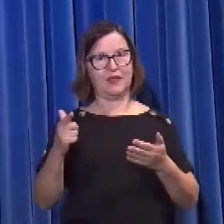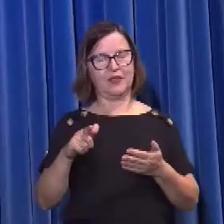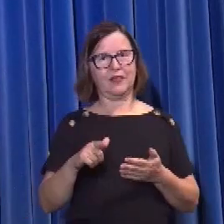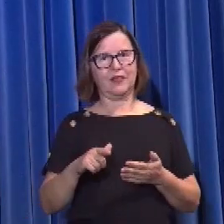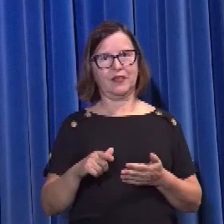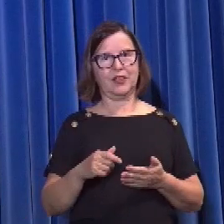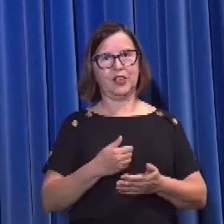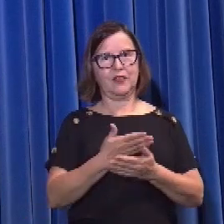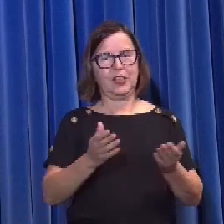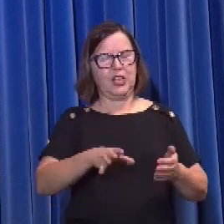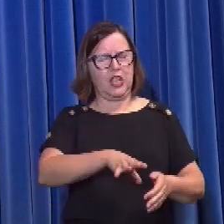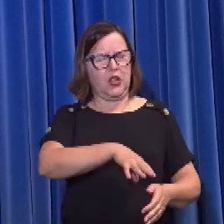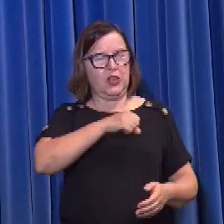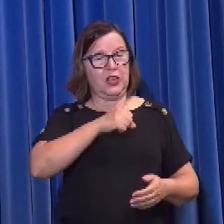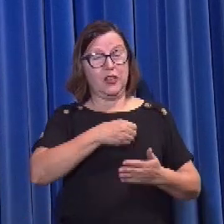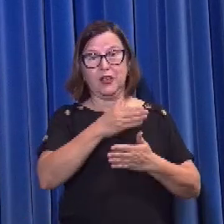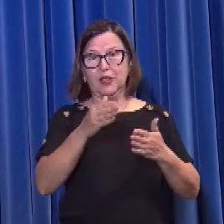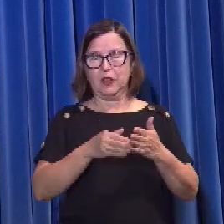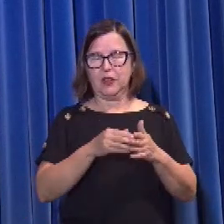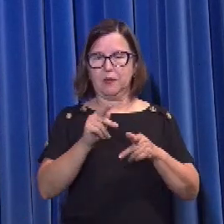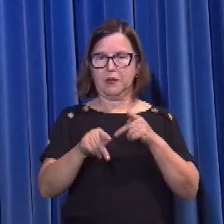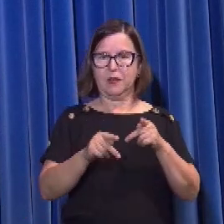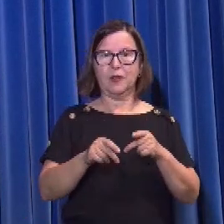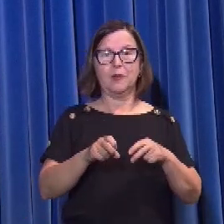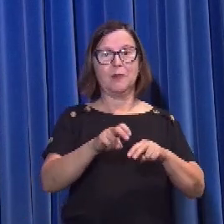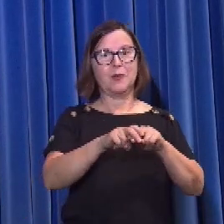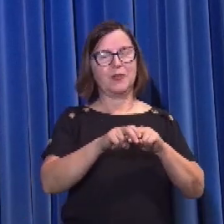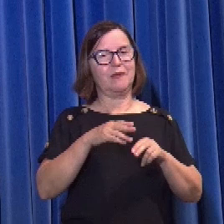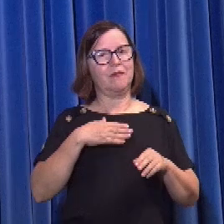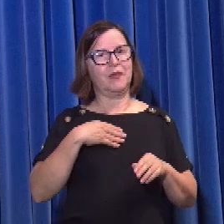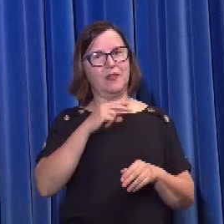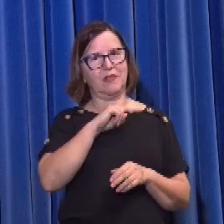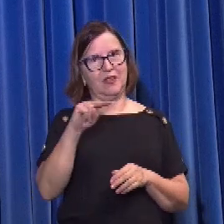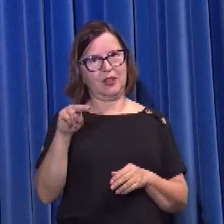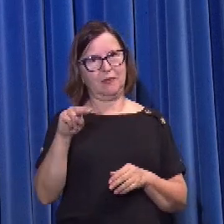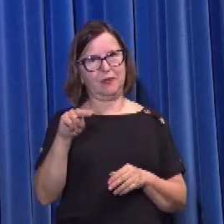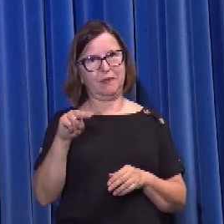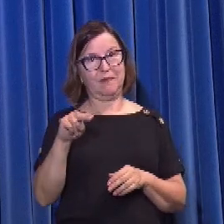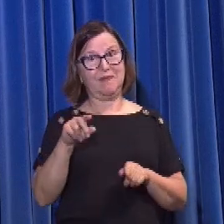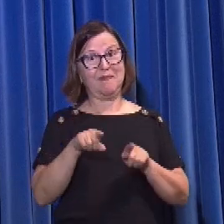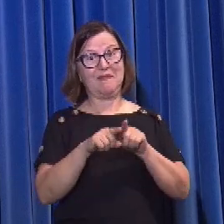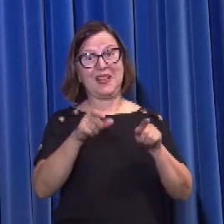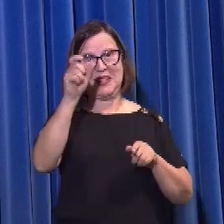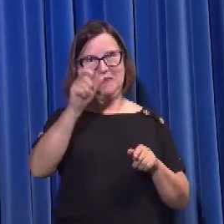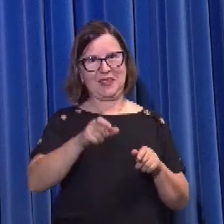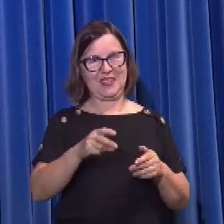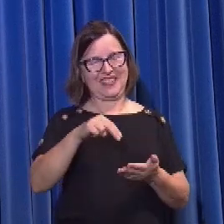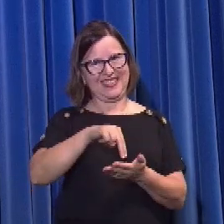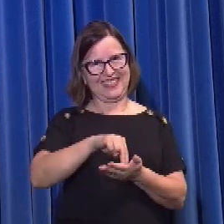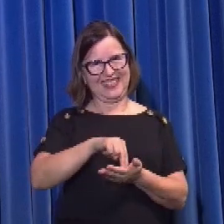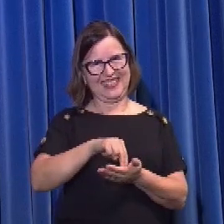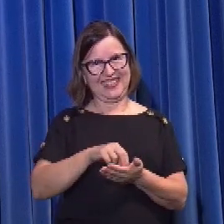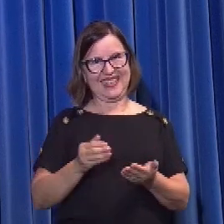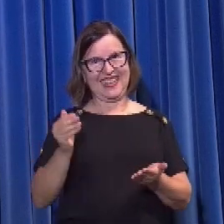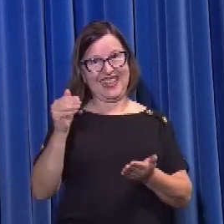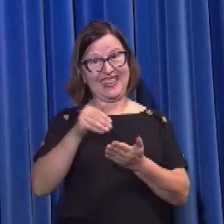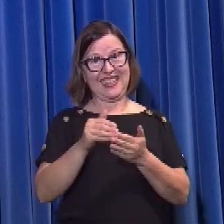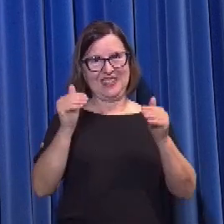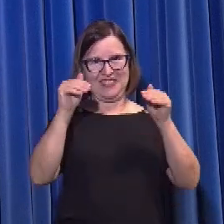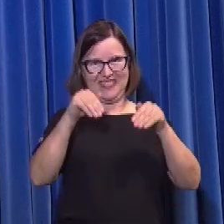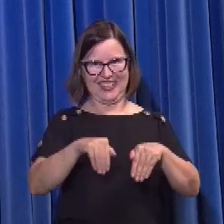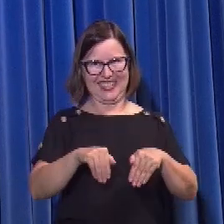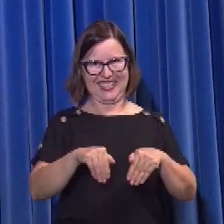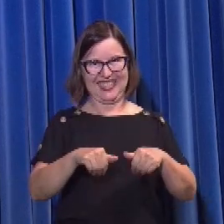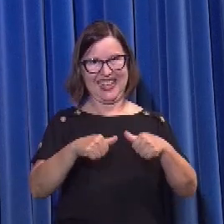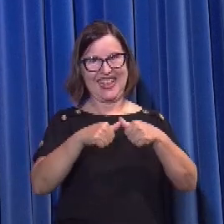Sereis odiados de todos por causa do meu nome. Aquele, porém, que perseverar até o fim,